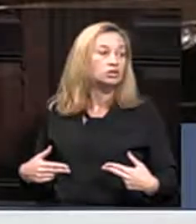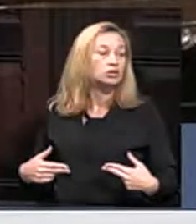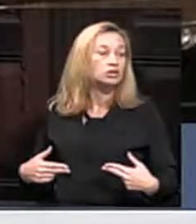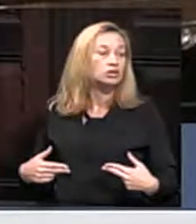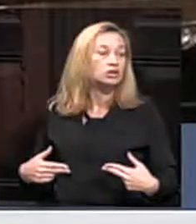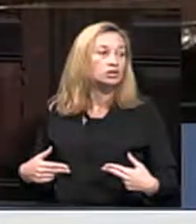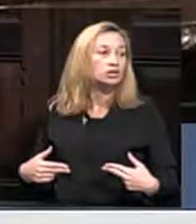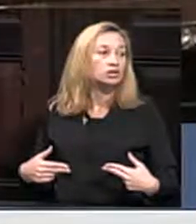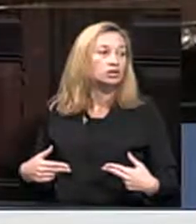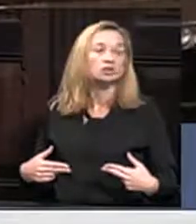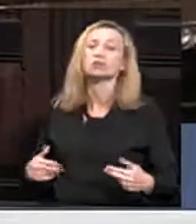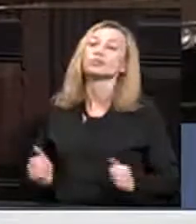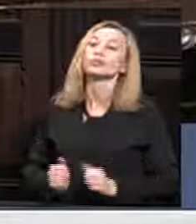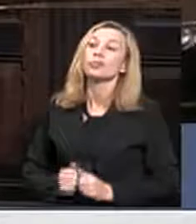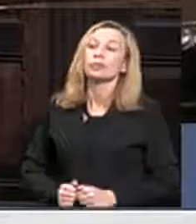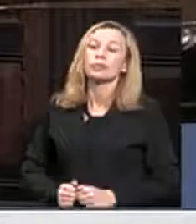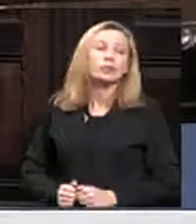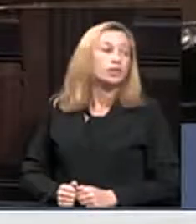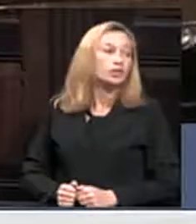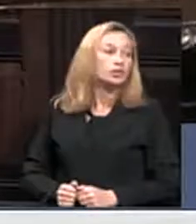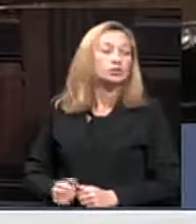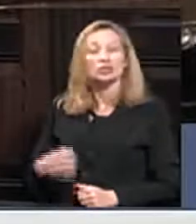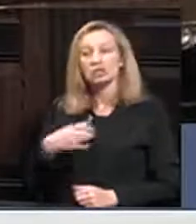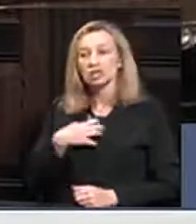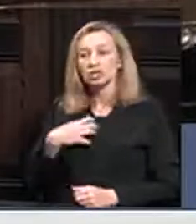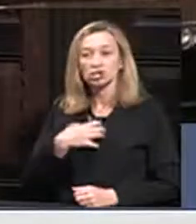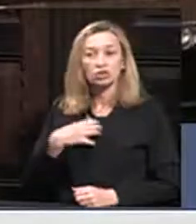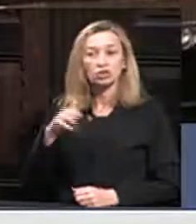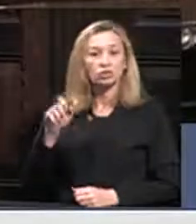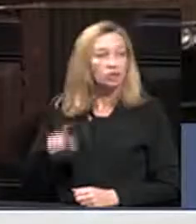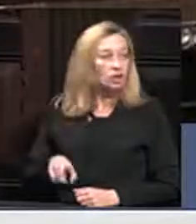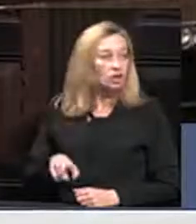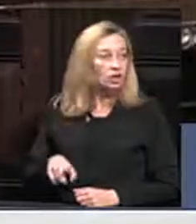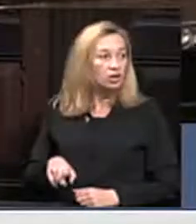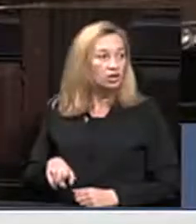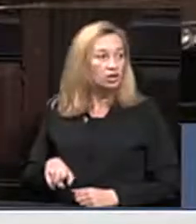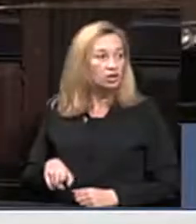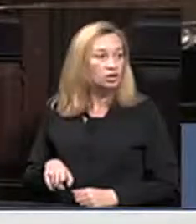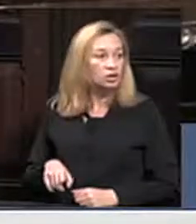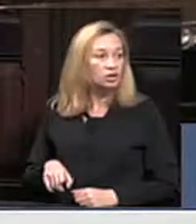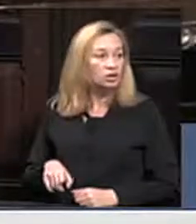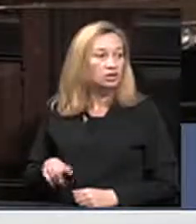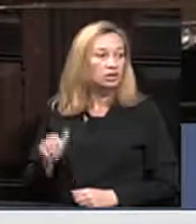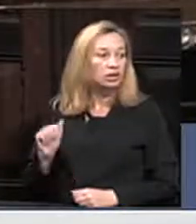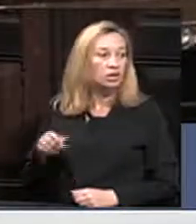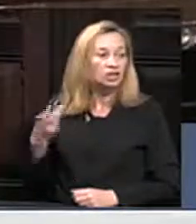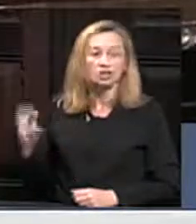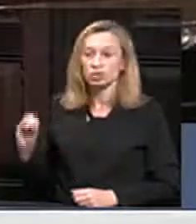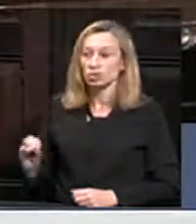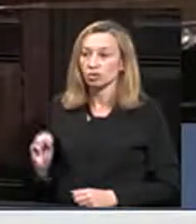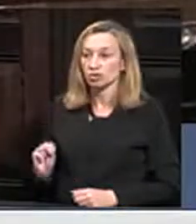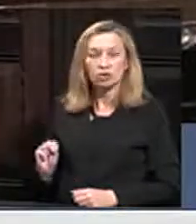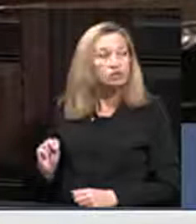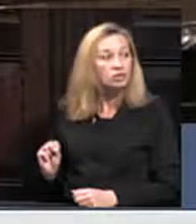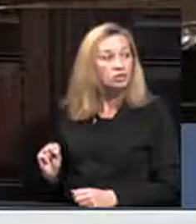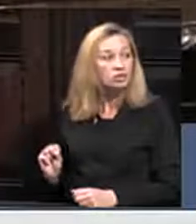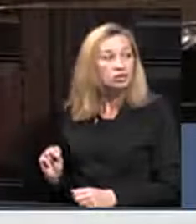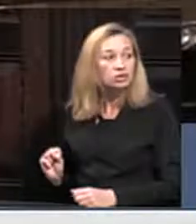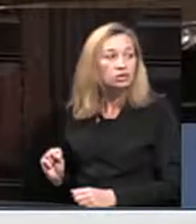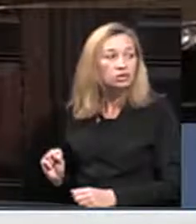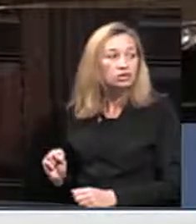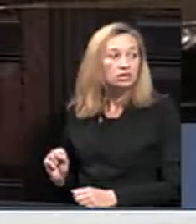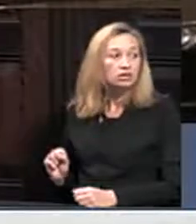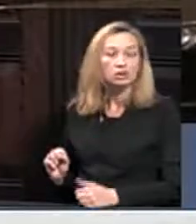da FETransport. Nesse sentido, estas ações que eram pontuais e